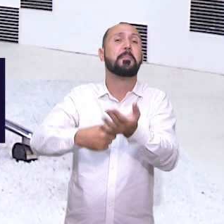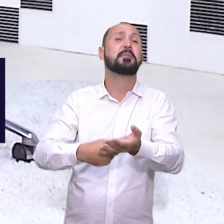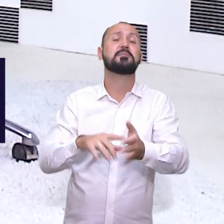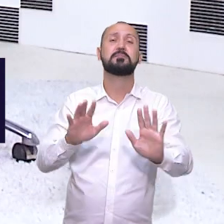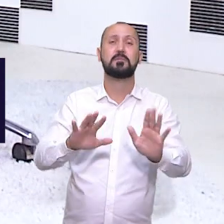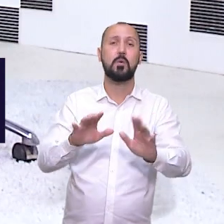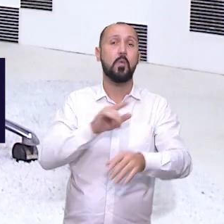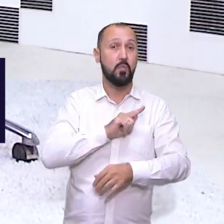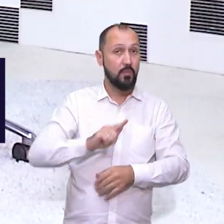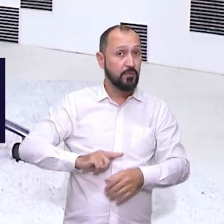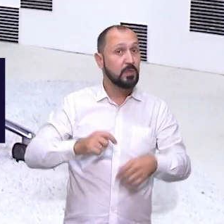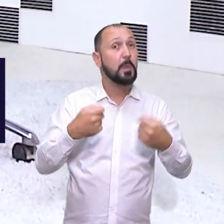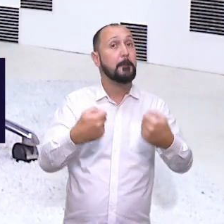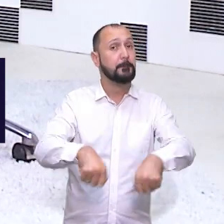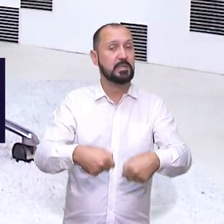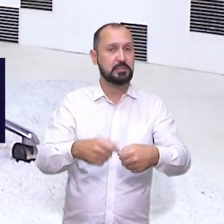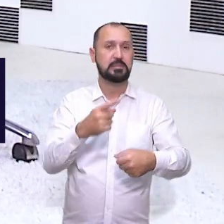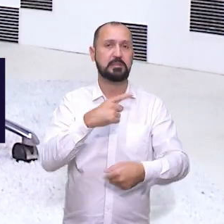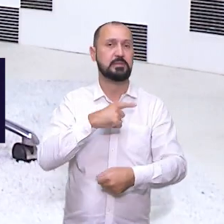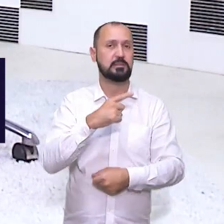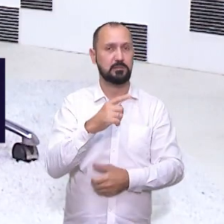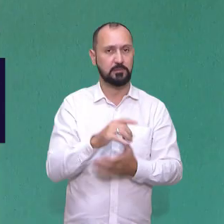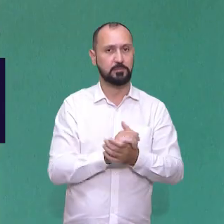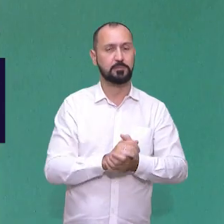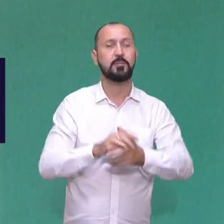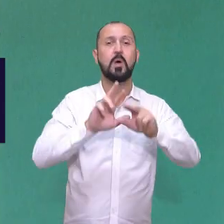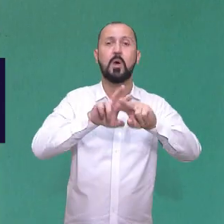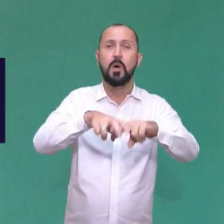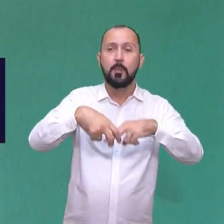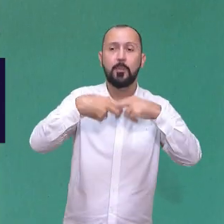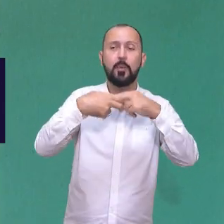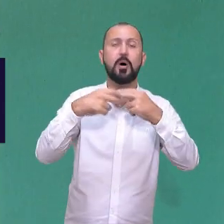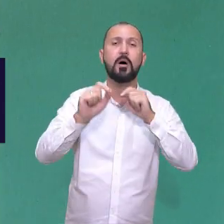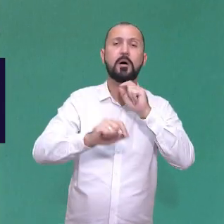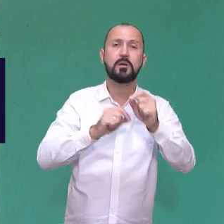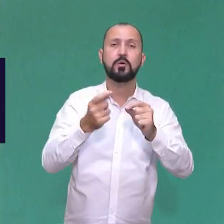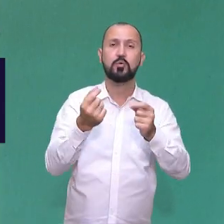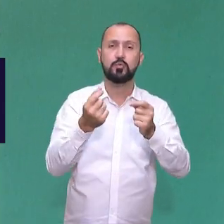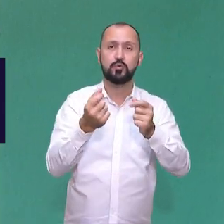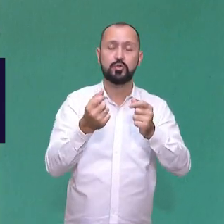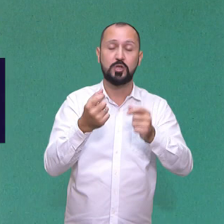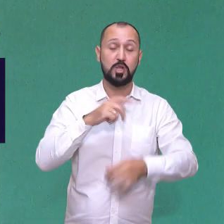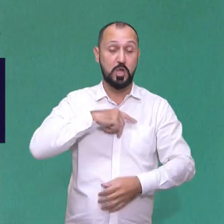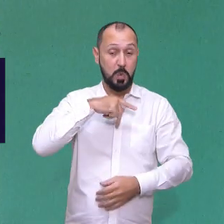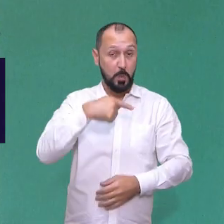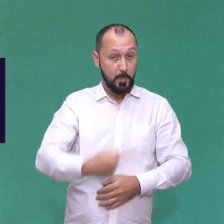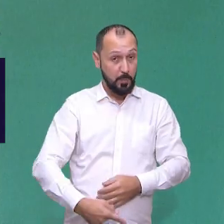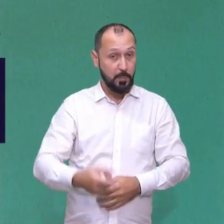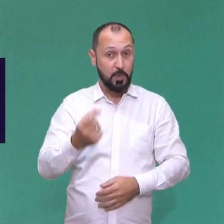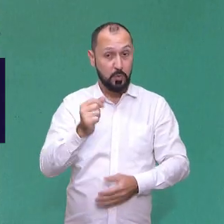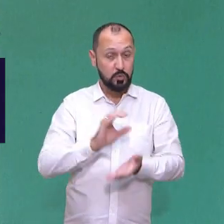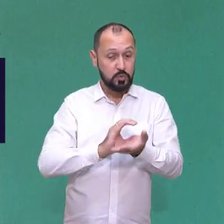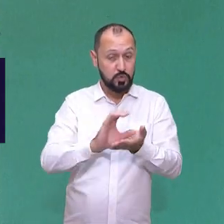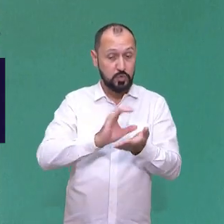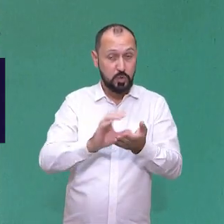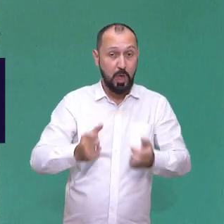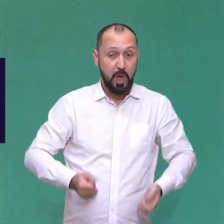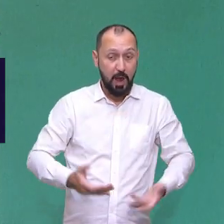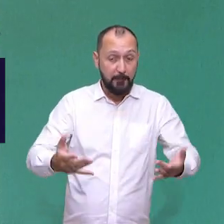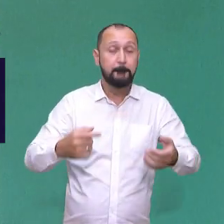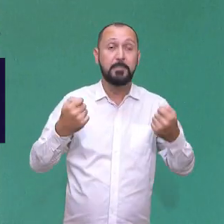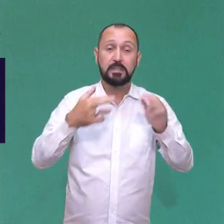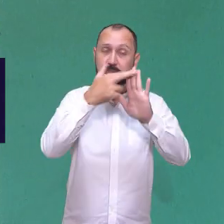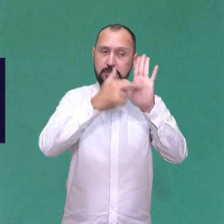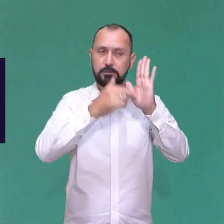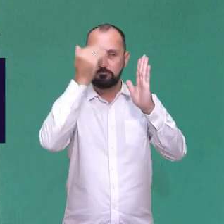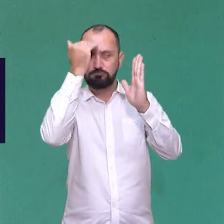não tem rima, seja lá o que for, ela não tem compromisso com isso. O governo tem compromisso com isso. Então, por isso que, principalmente, o gasto do